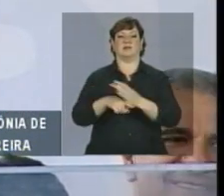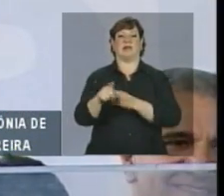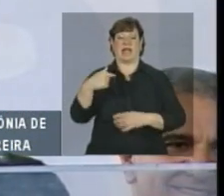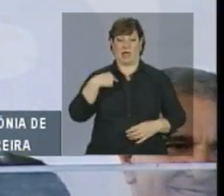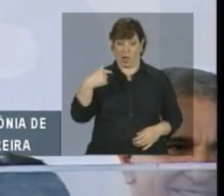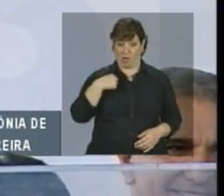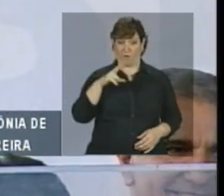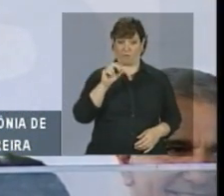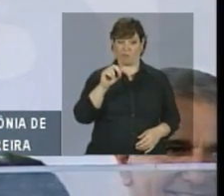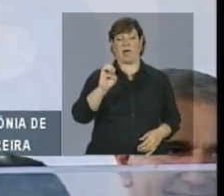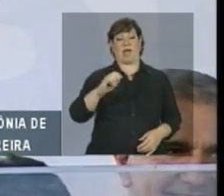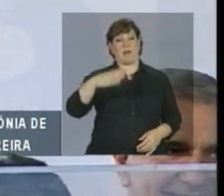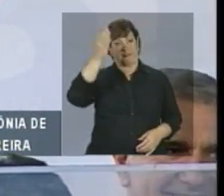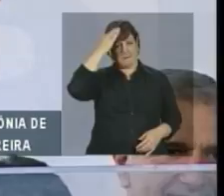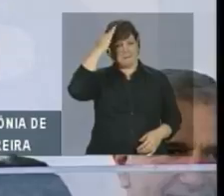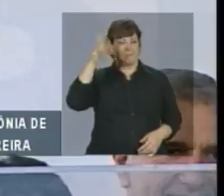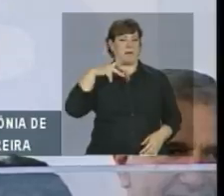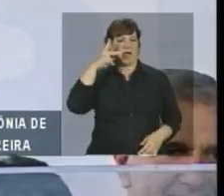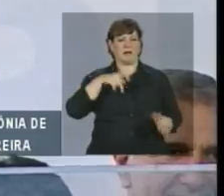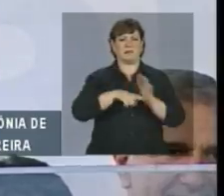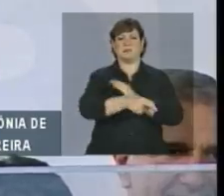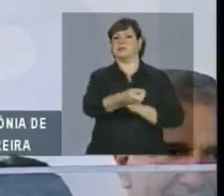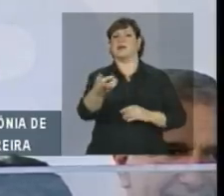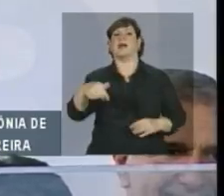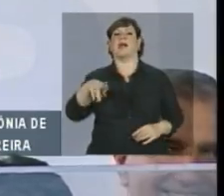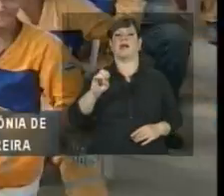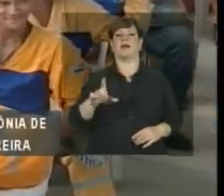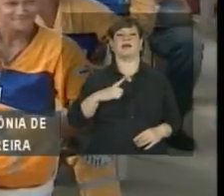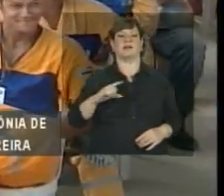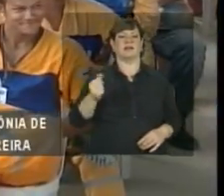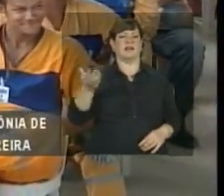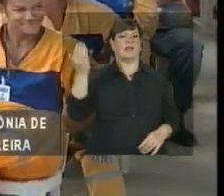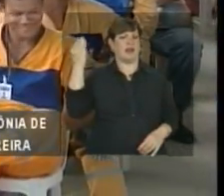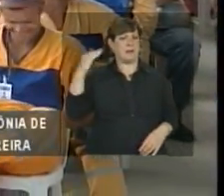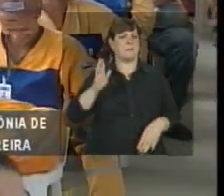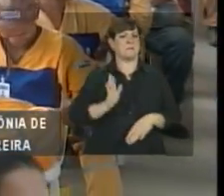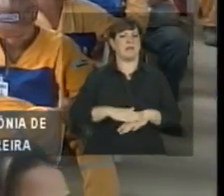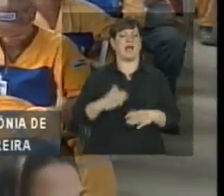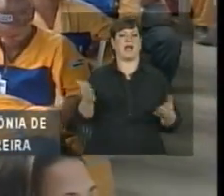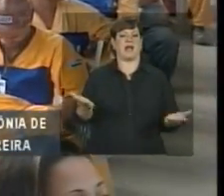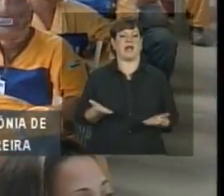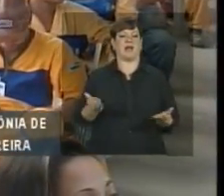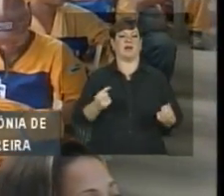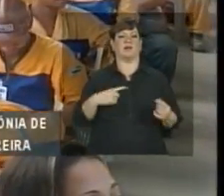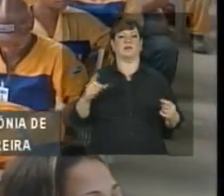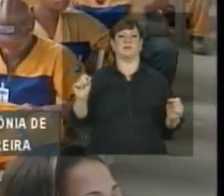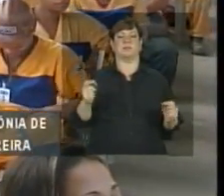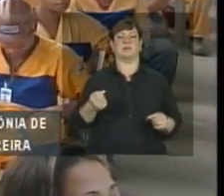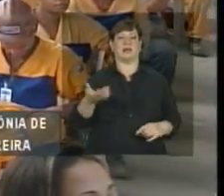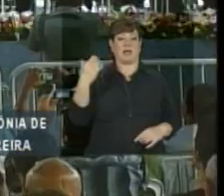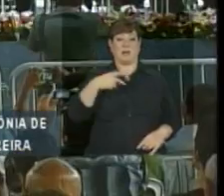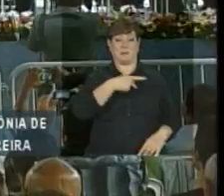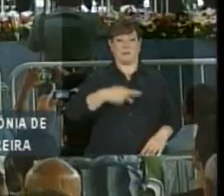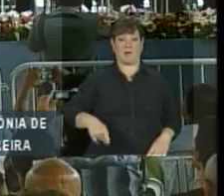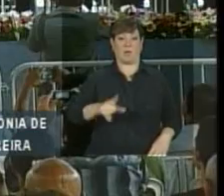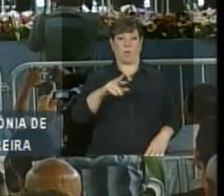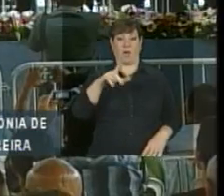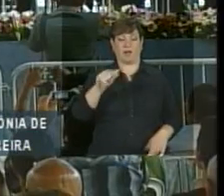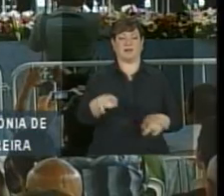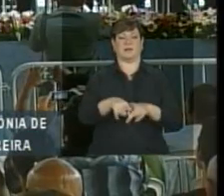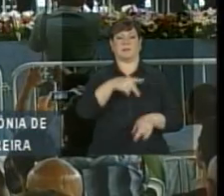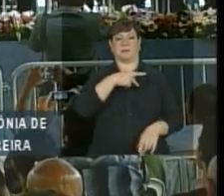levanta a mão. Um, dois, três, já foi mais, hein? O povo está ficando. O governo do presidente Lula e da presidenta Dilma